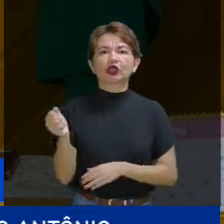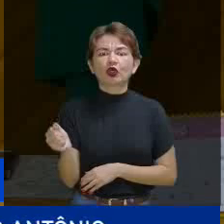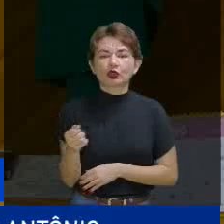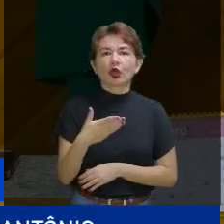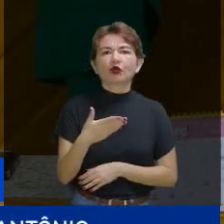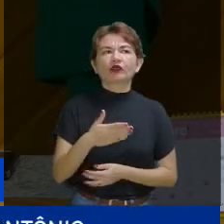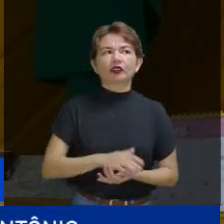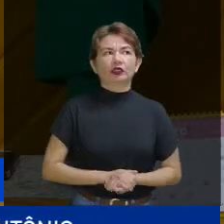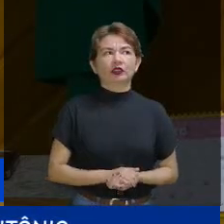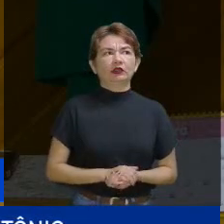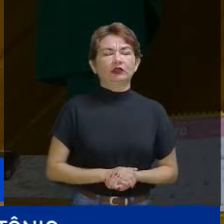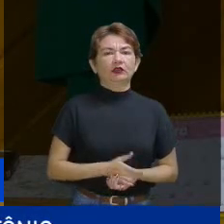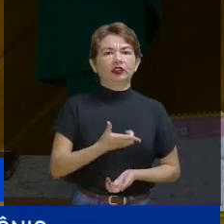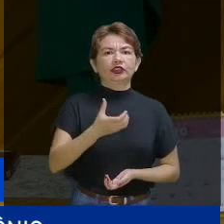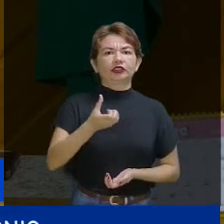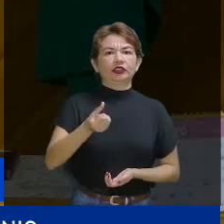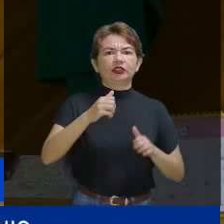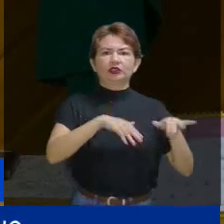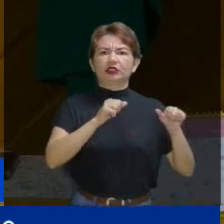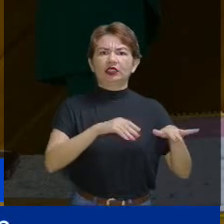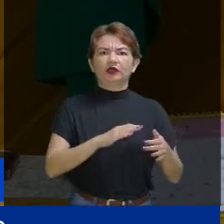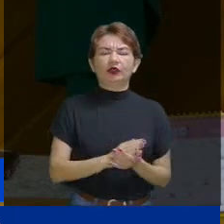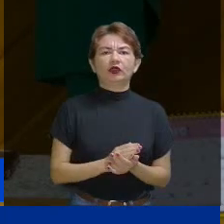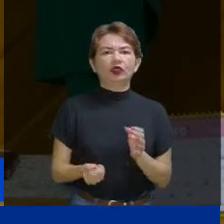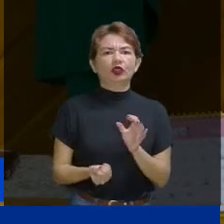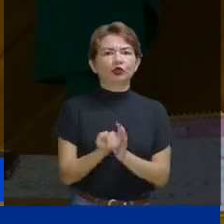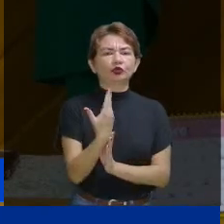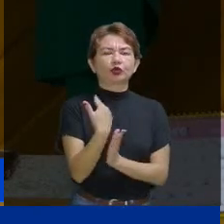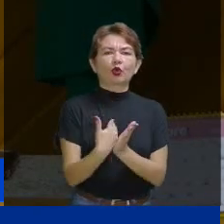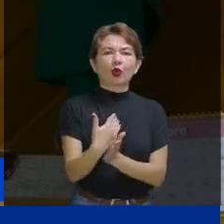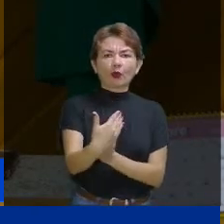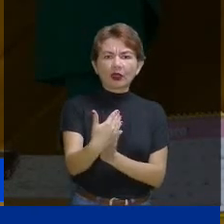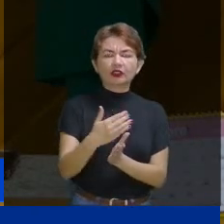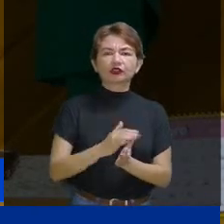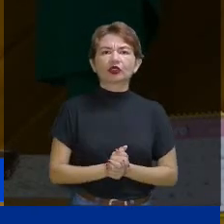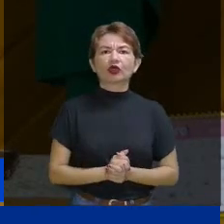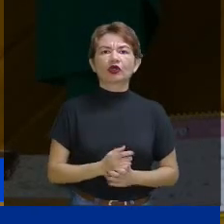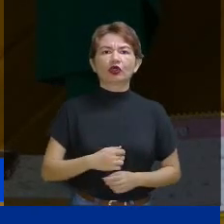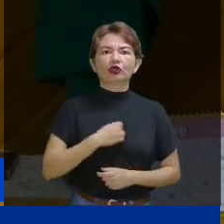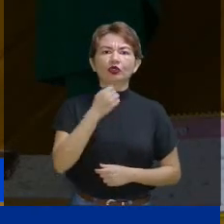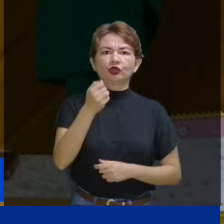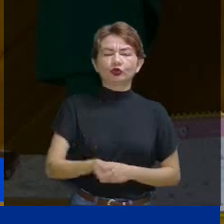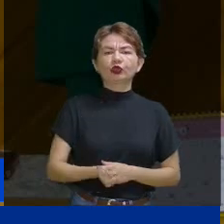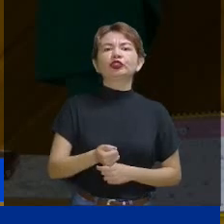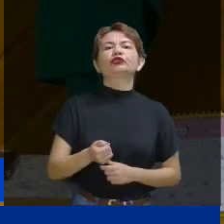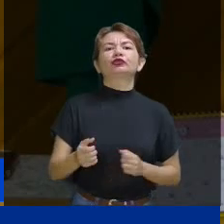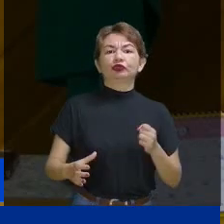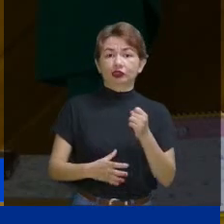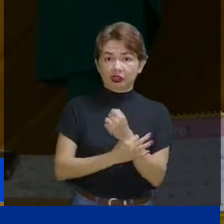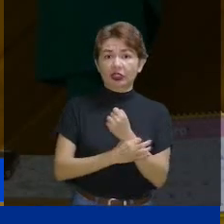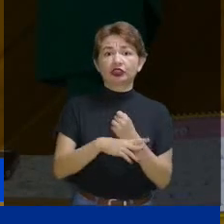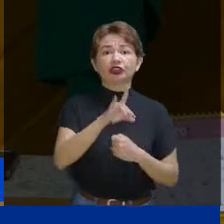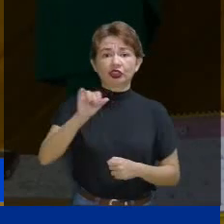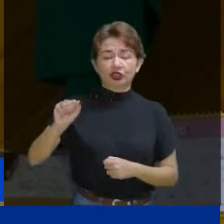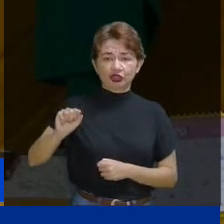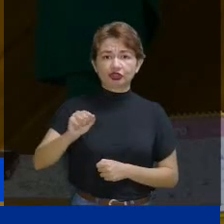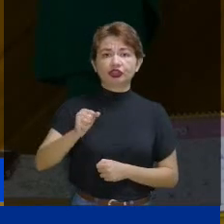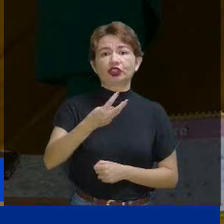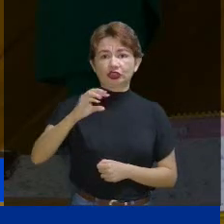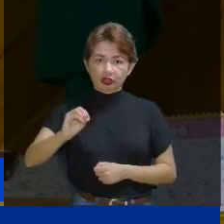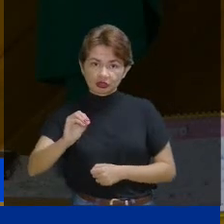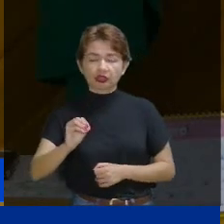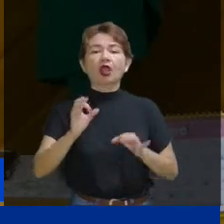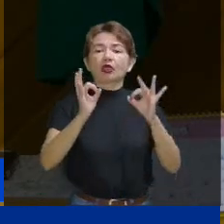dia 26 de setembro e que faria entrar em vigor a estrutura do juízo de garantias no dia 30. Tanto que no dia 30